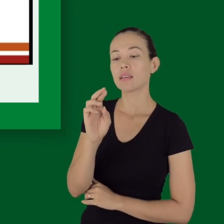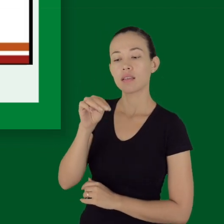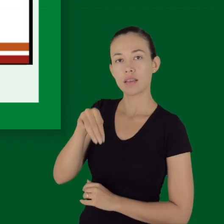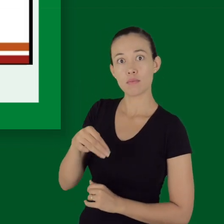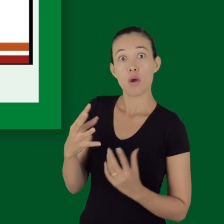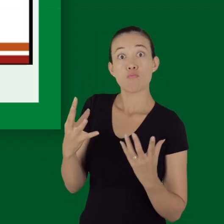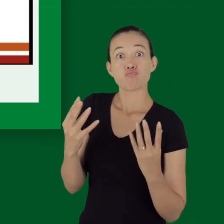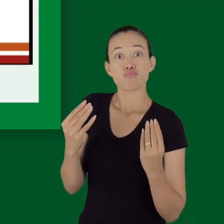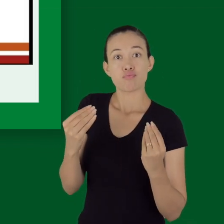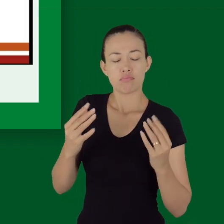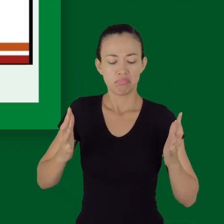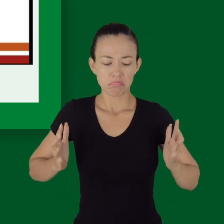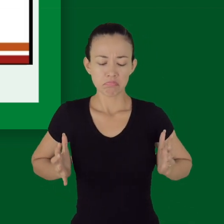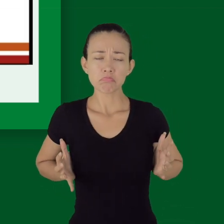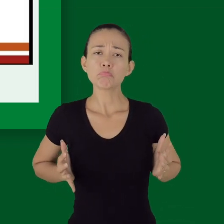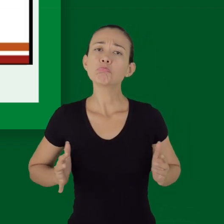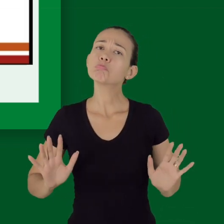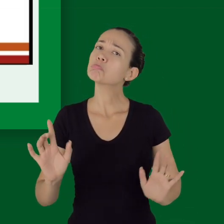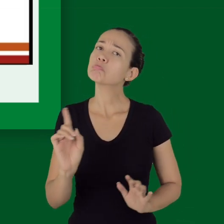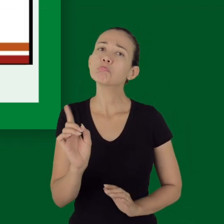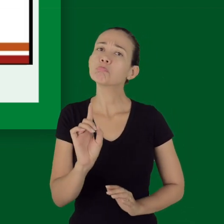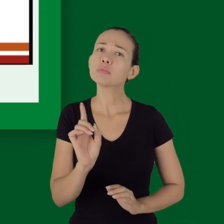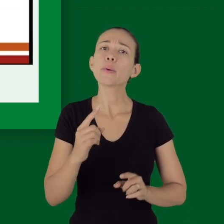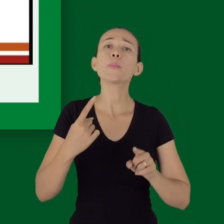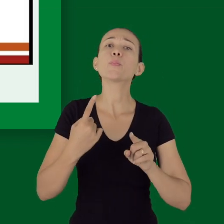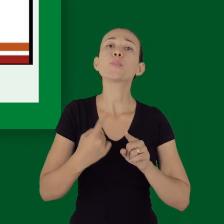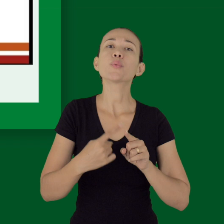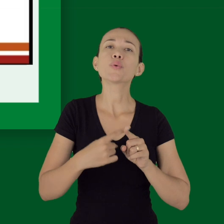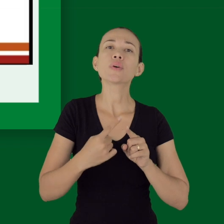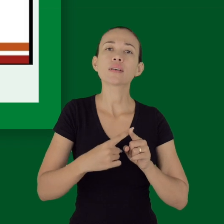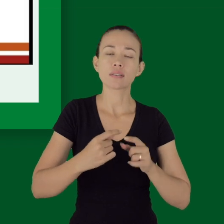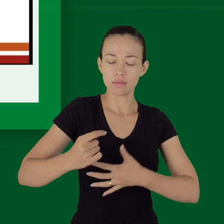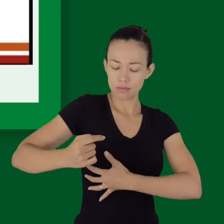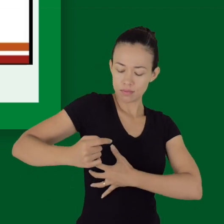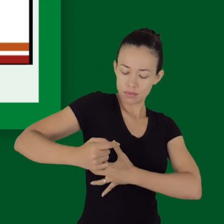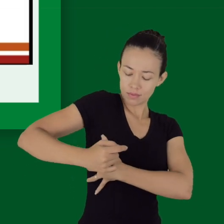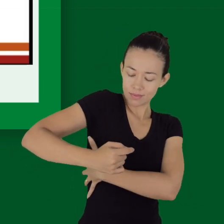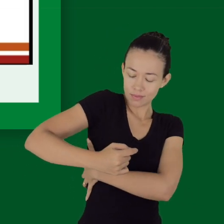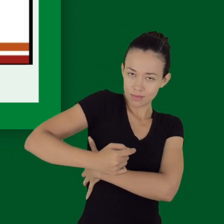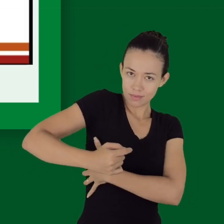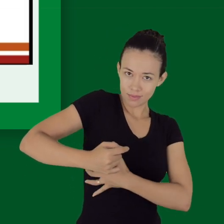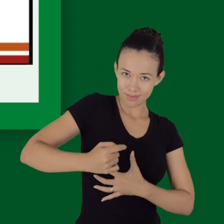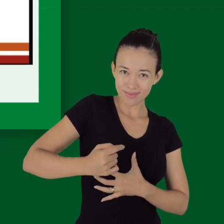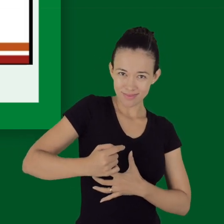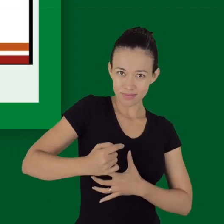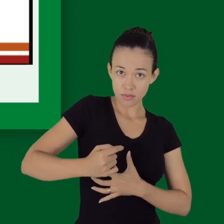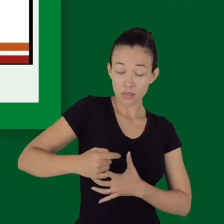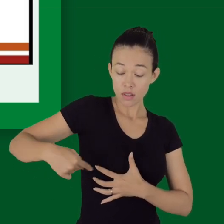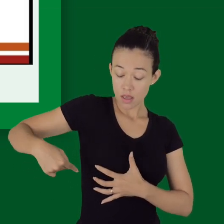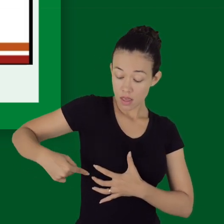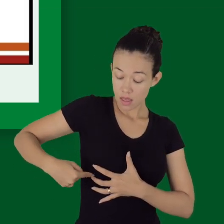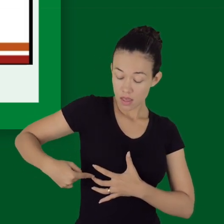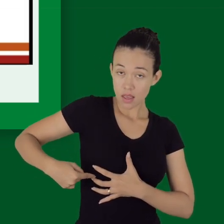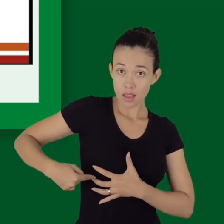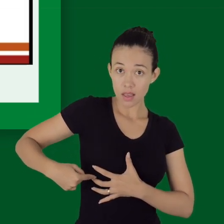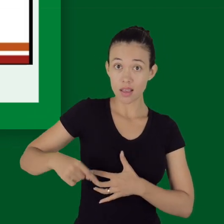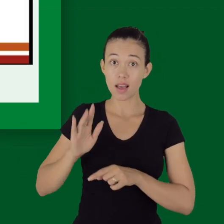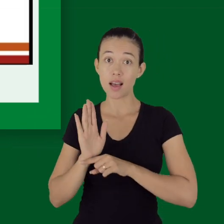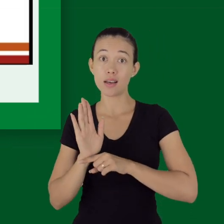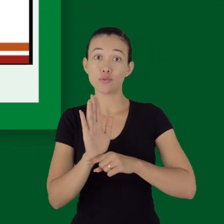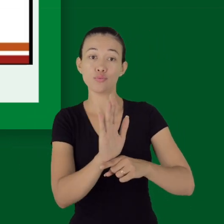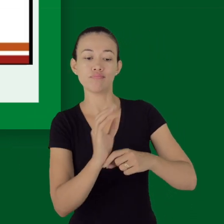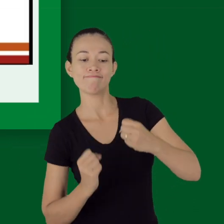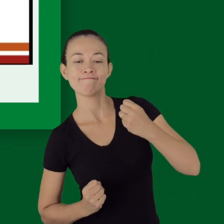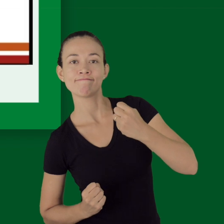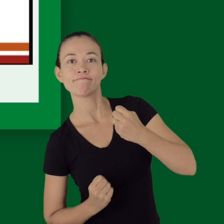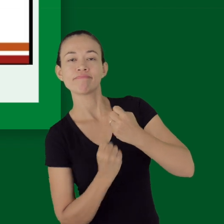processos de trauma raquimedular na região torácica por conta das costelas. As costelas, os arcos